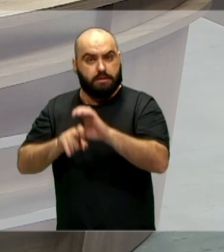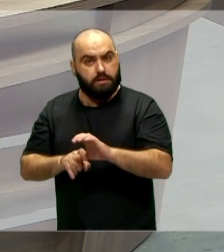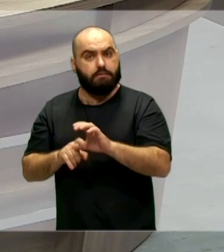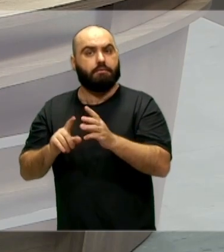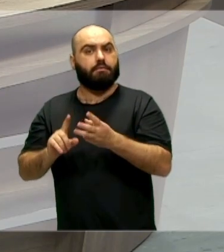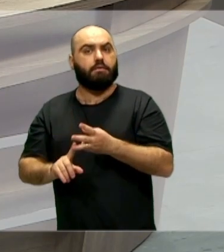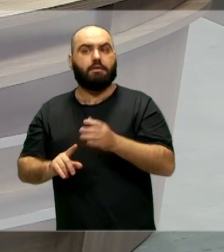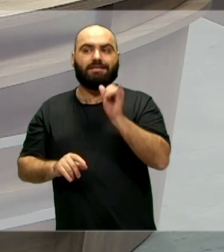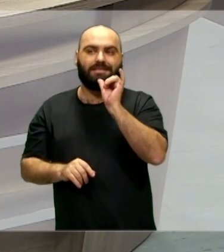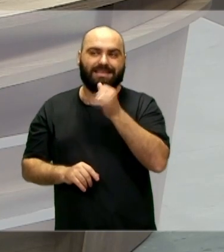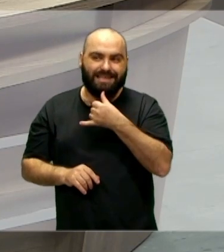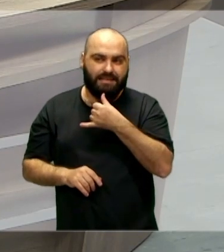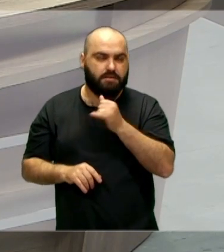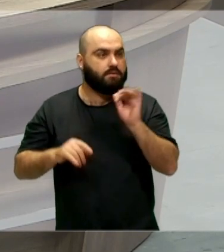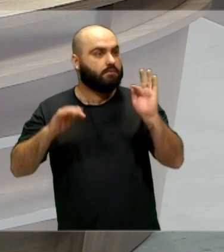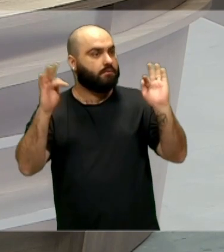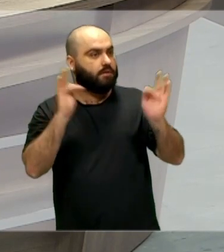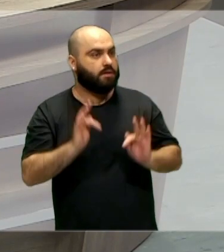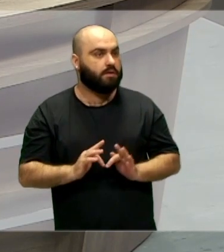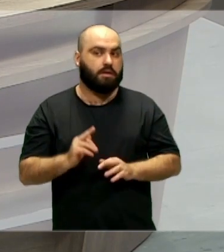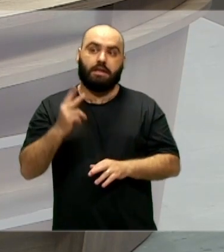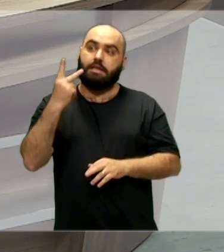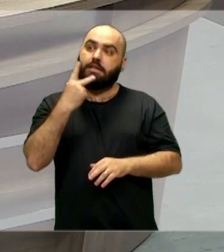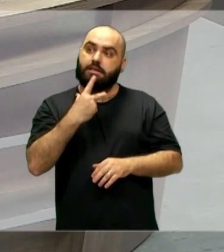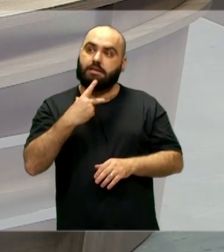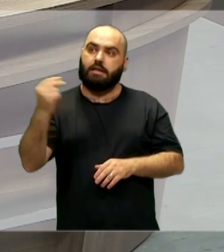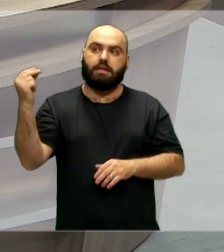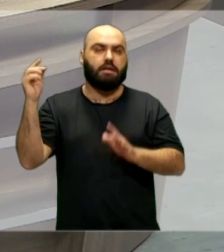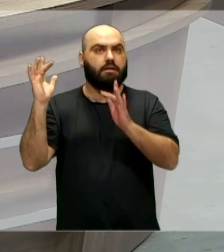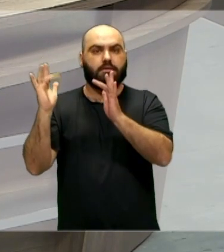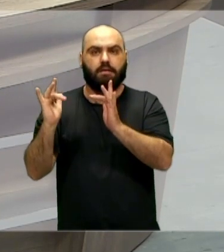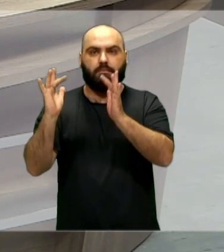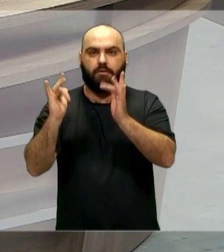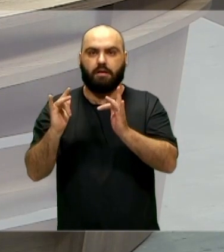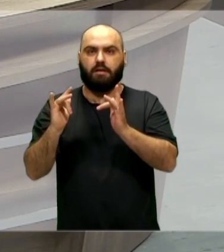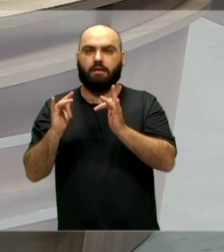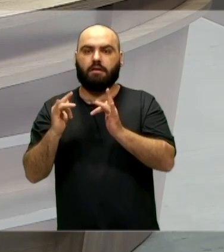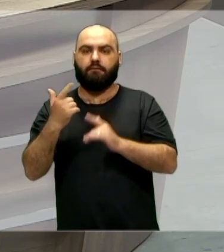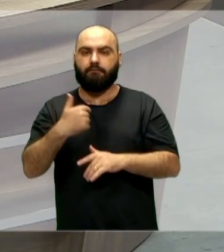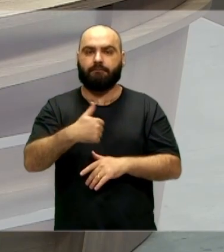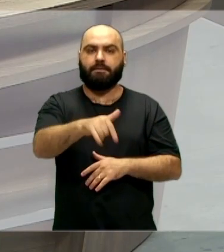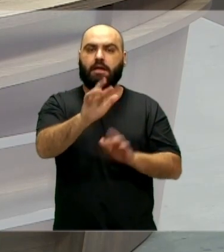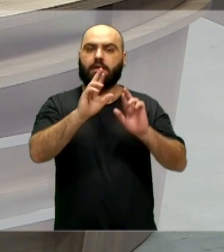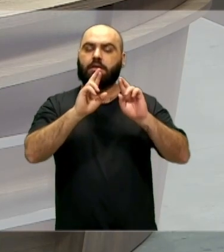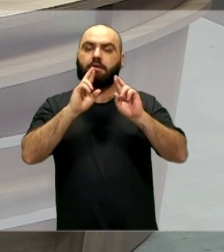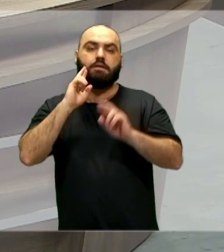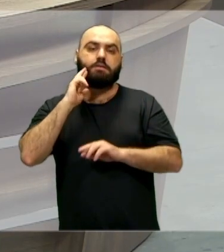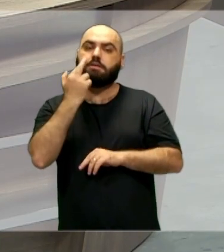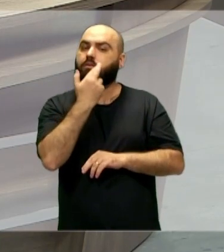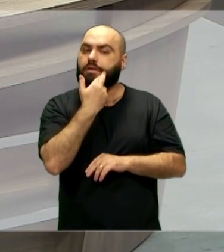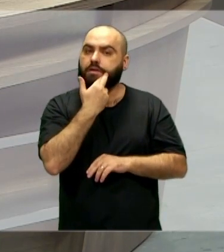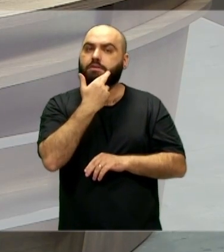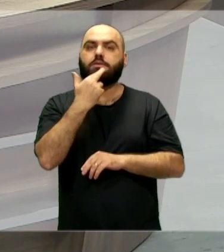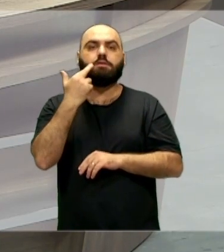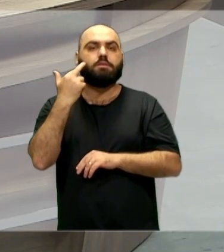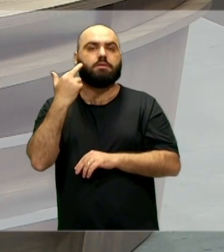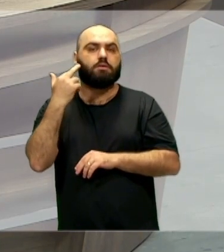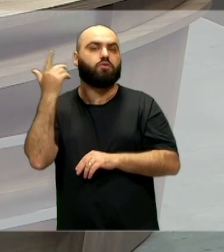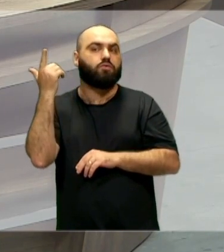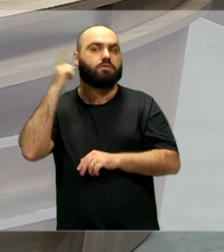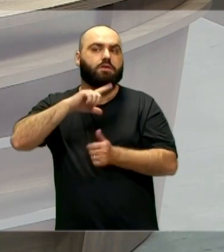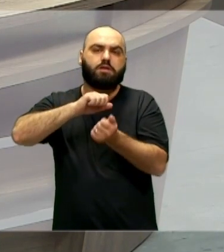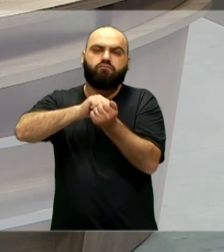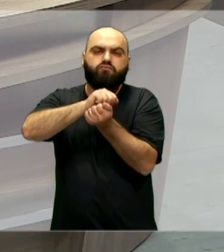suas alegrias, elas gostam de sair para namorar, elas gostam de ir no restaurante e poder beijar o seu parceiro,